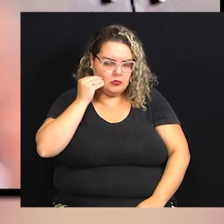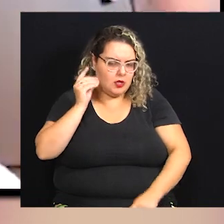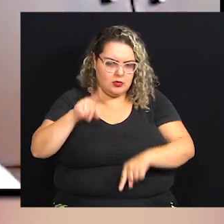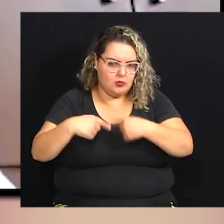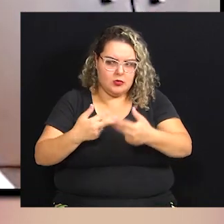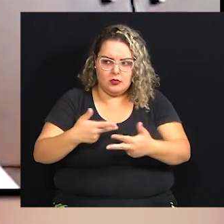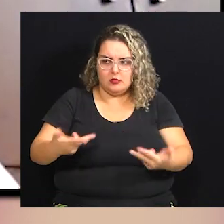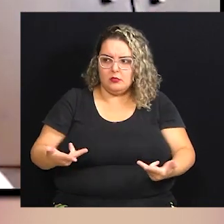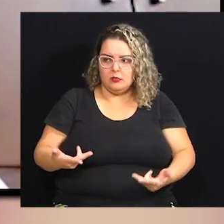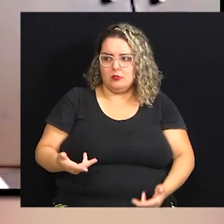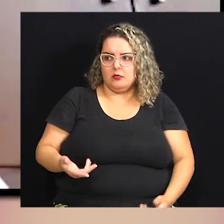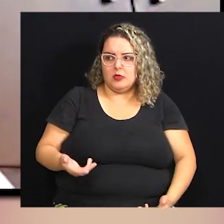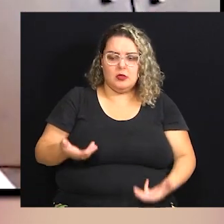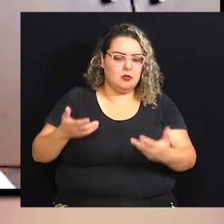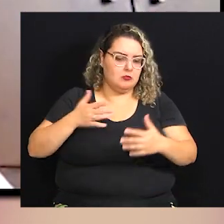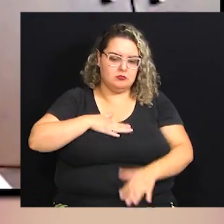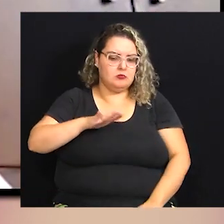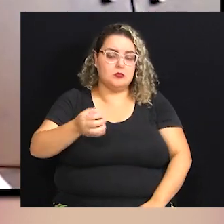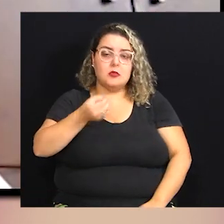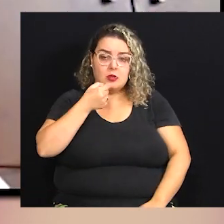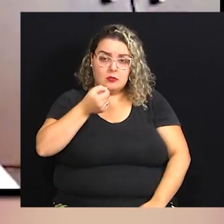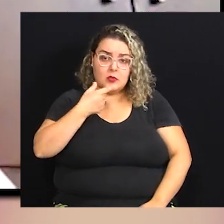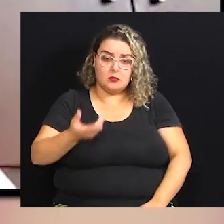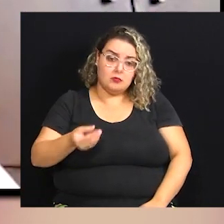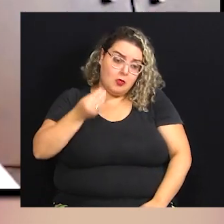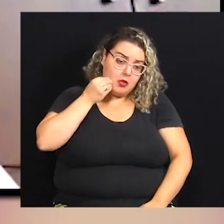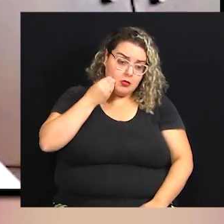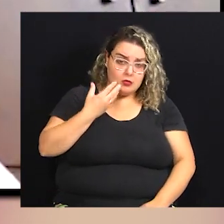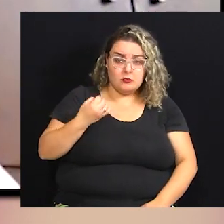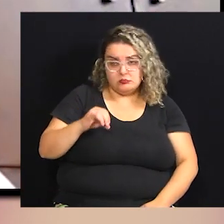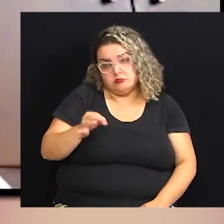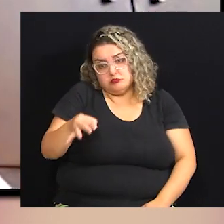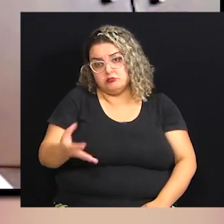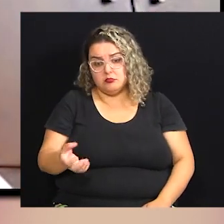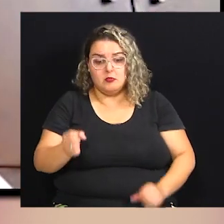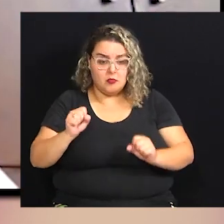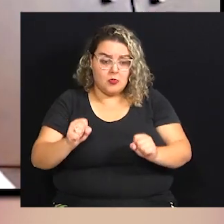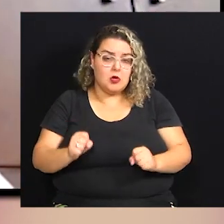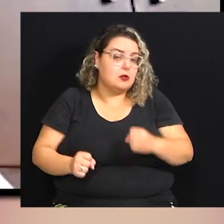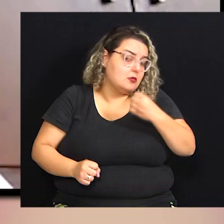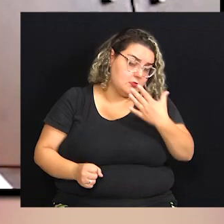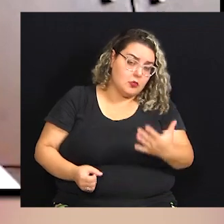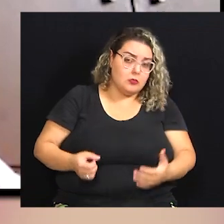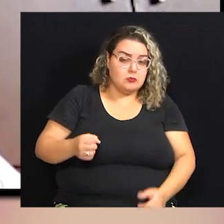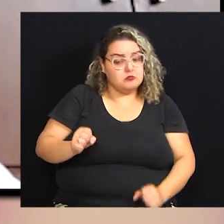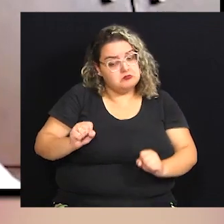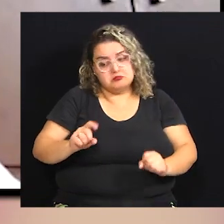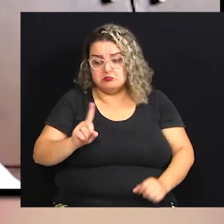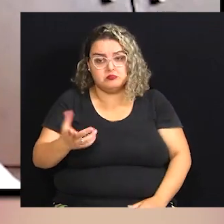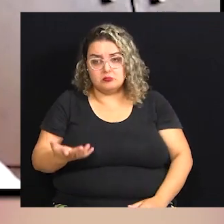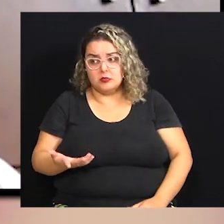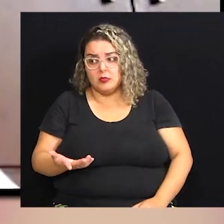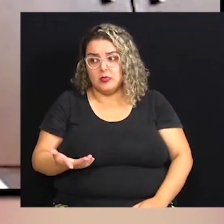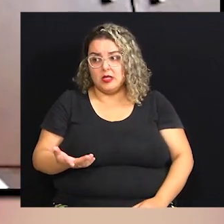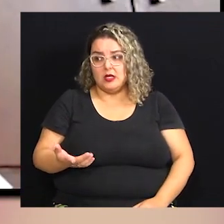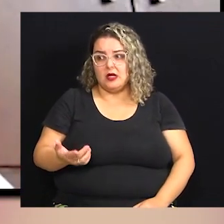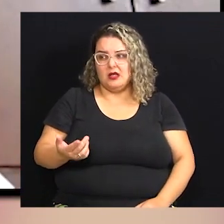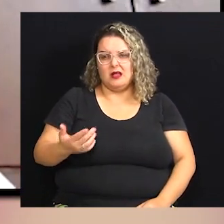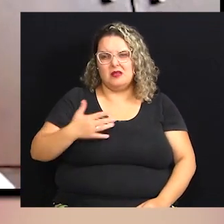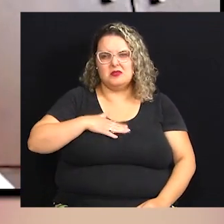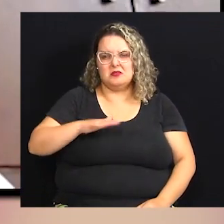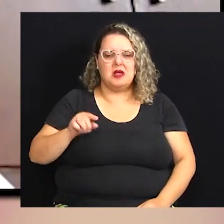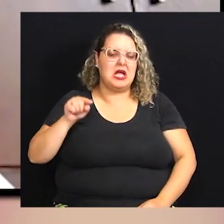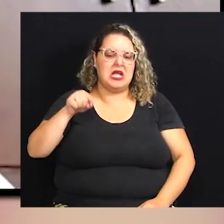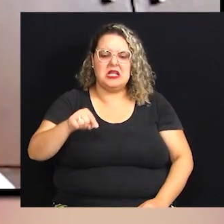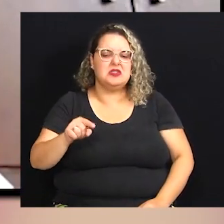gente tenta outras coisas para quem também não gosta de tomar remédio, tenta e vê se para você funciona. Pode ser que funcione, pode ser que não funcione. Eu não gosto muito